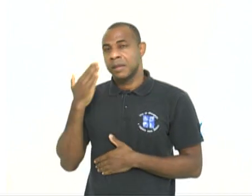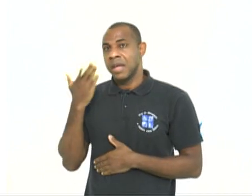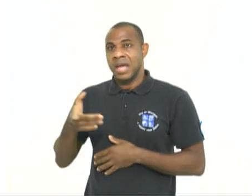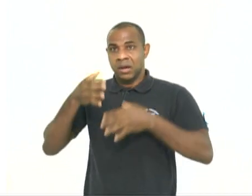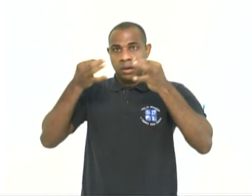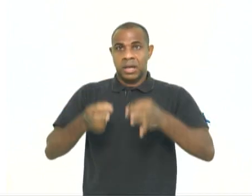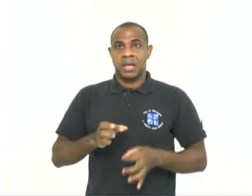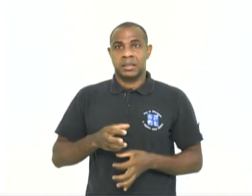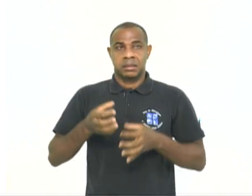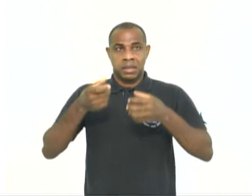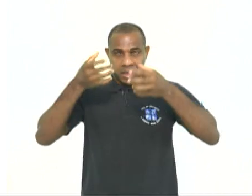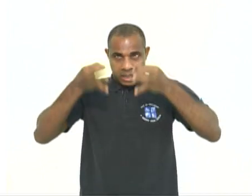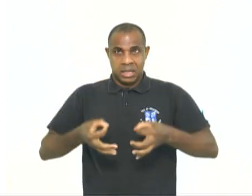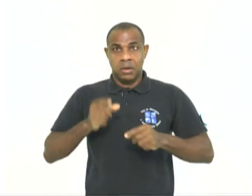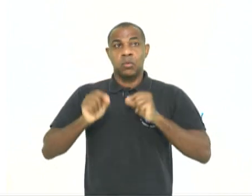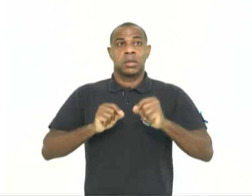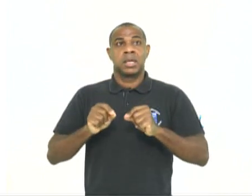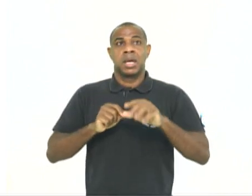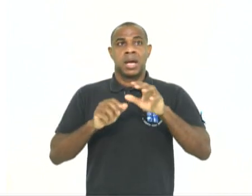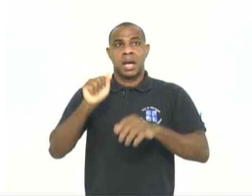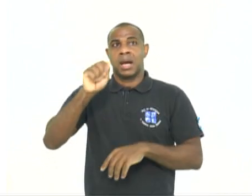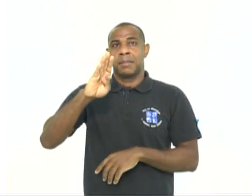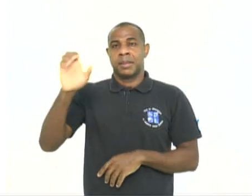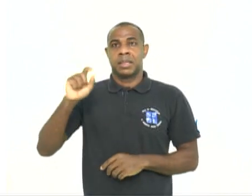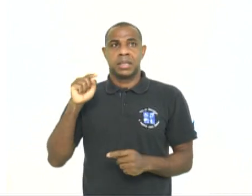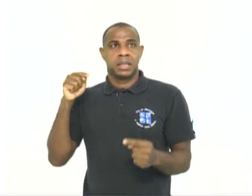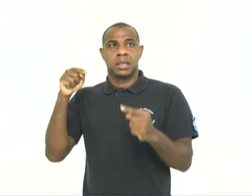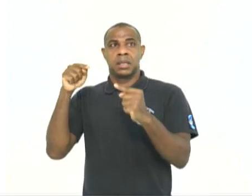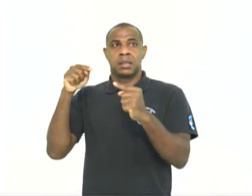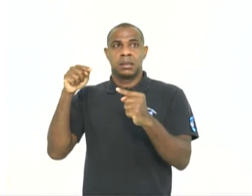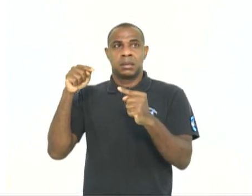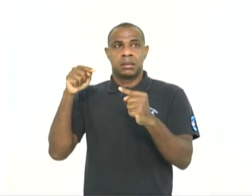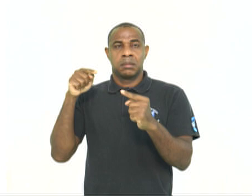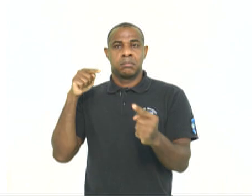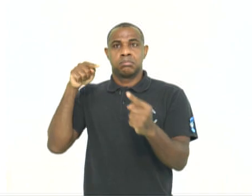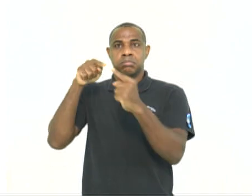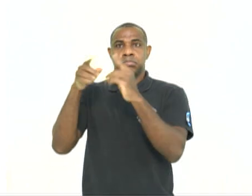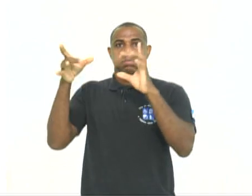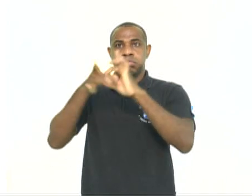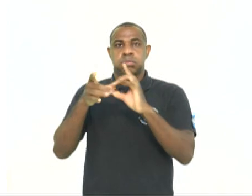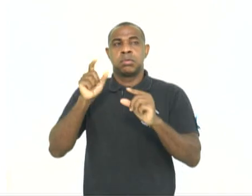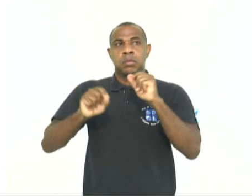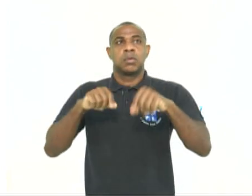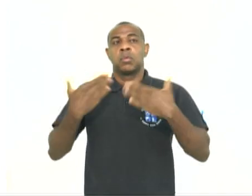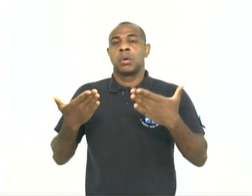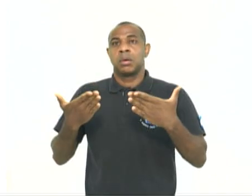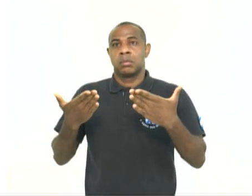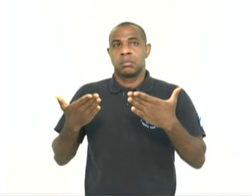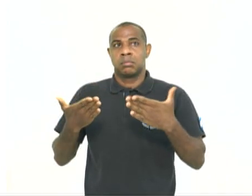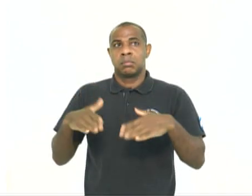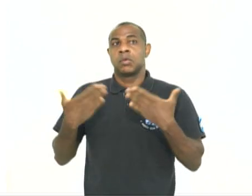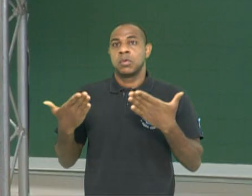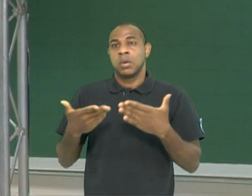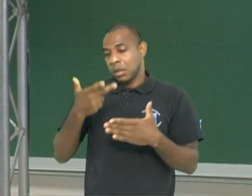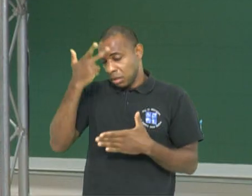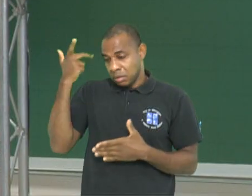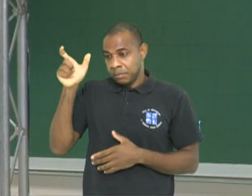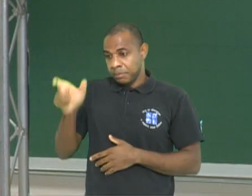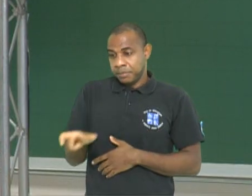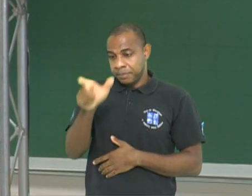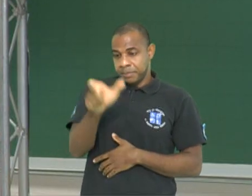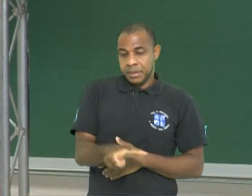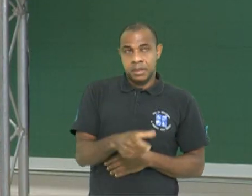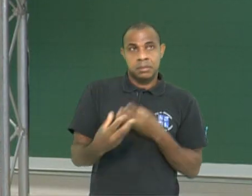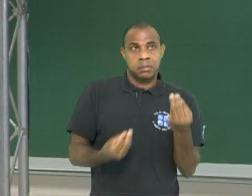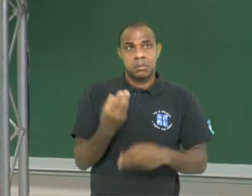correto afirmar que as fichas A, B e C correspondem respectivamente a quais pacientes? Então, nós vamos ver, se precisa ver